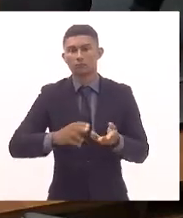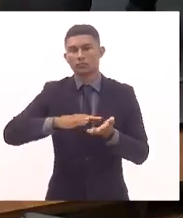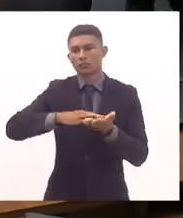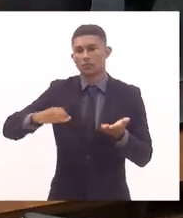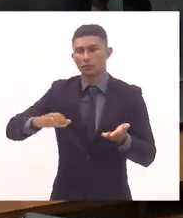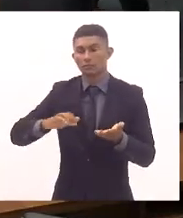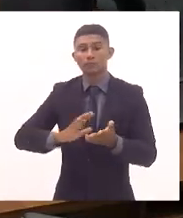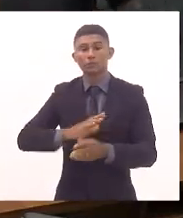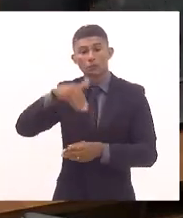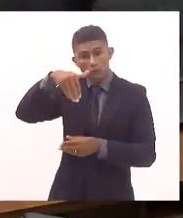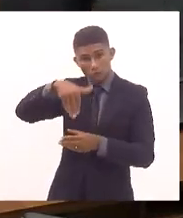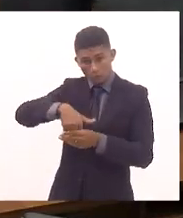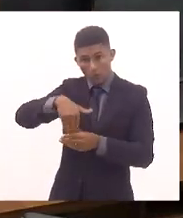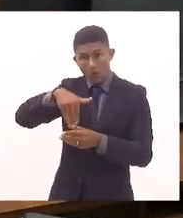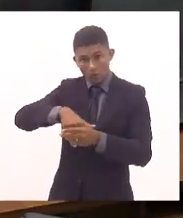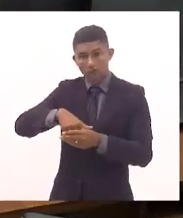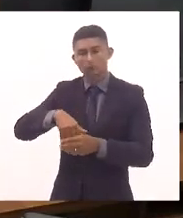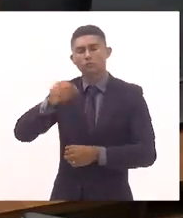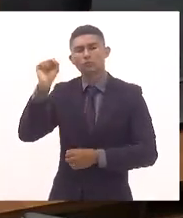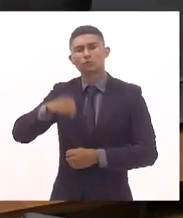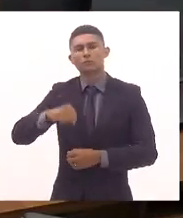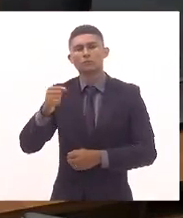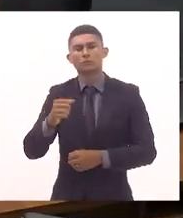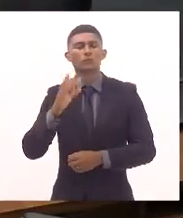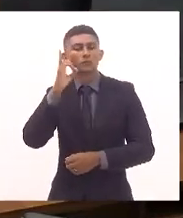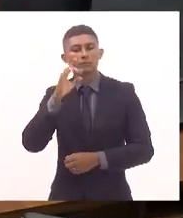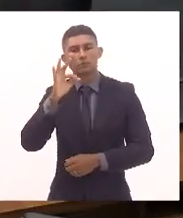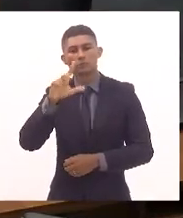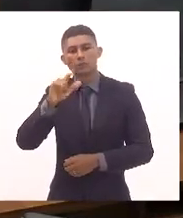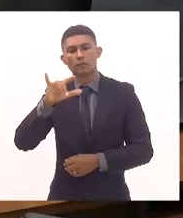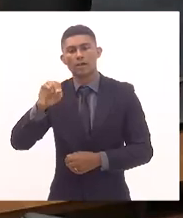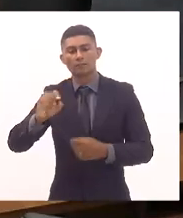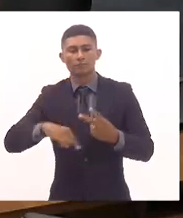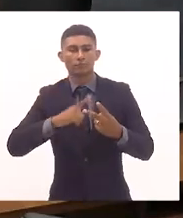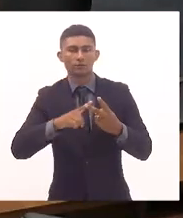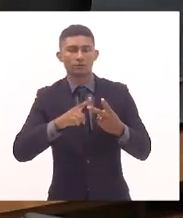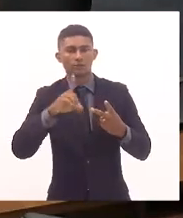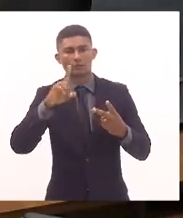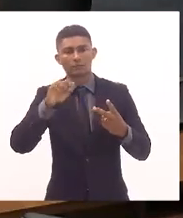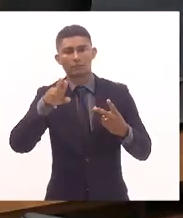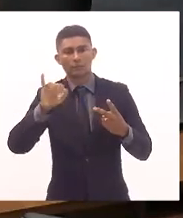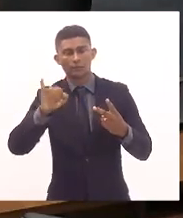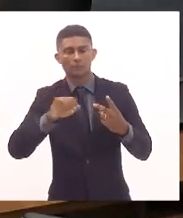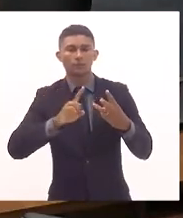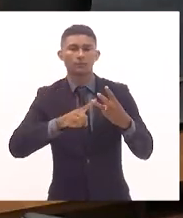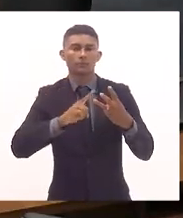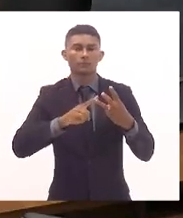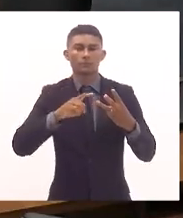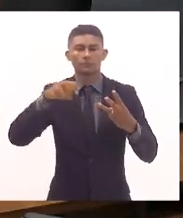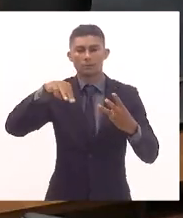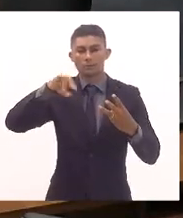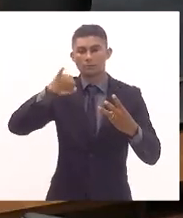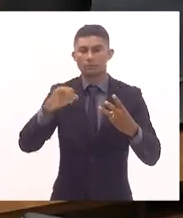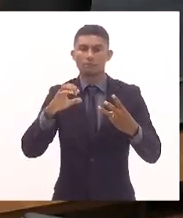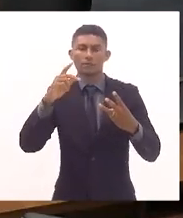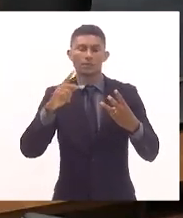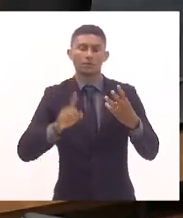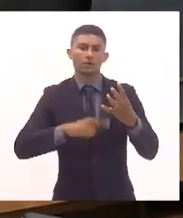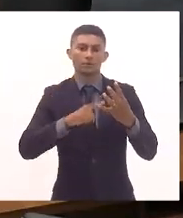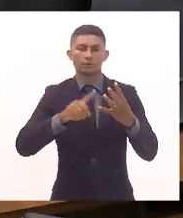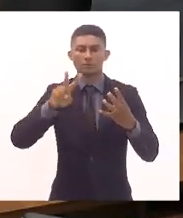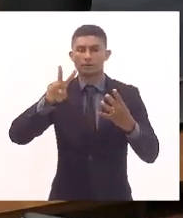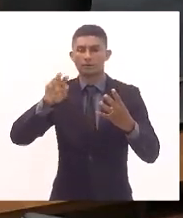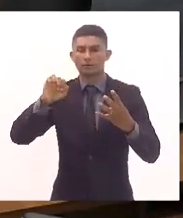Com voto favorável, deputado Flávio Serafim, Renata, Dani, Carlos Mink, Valdec